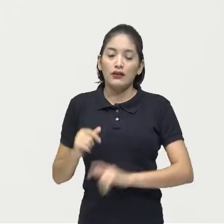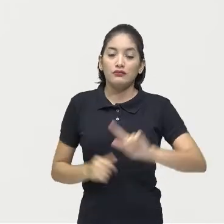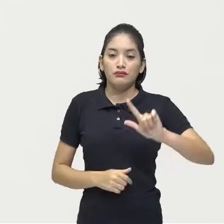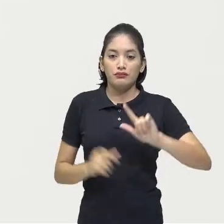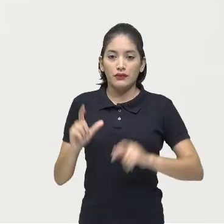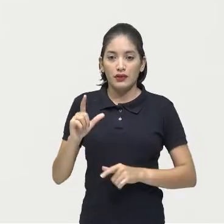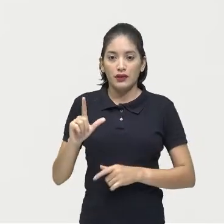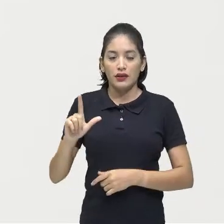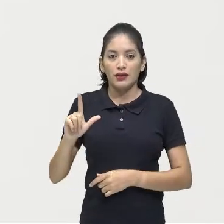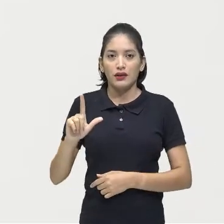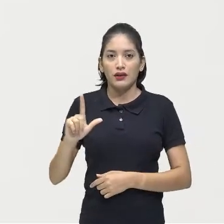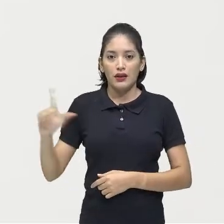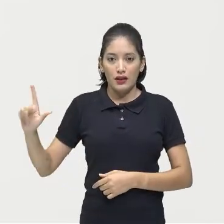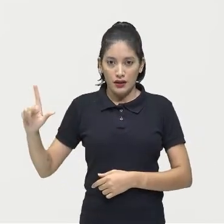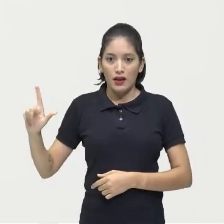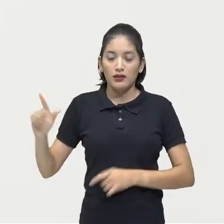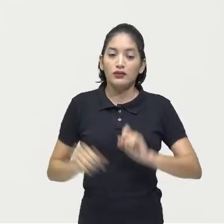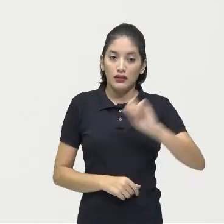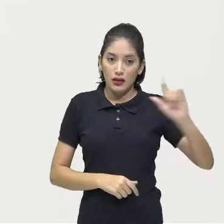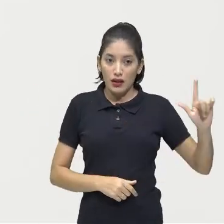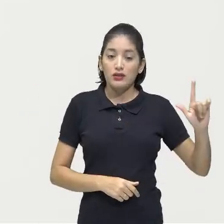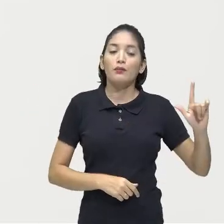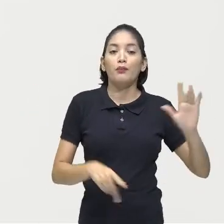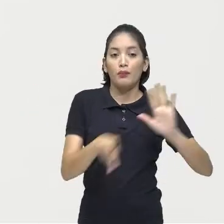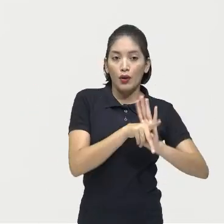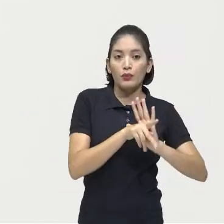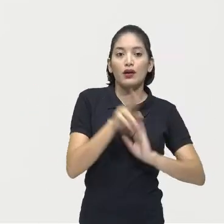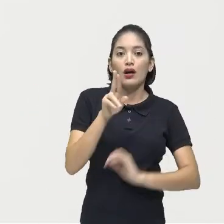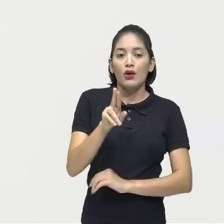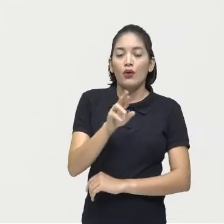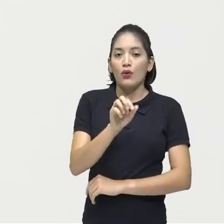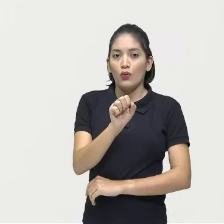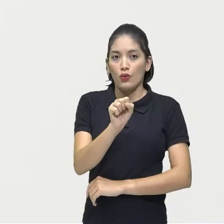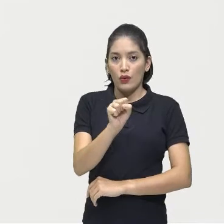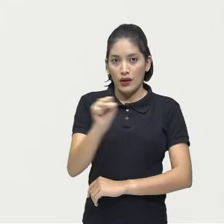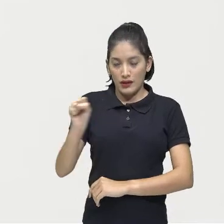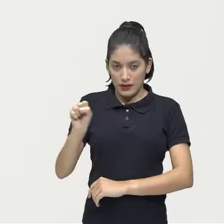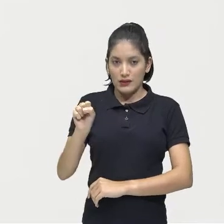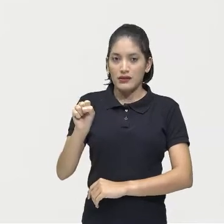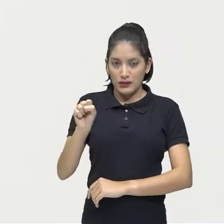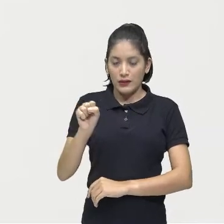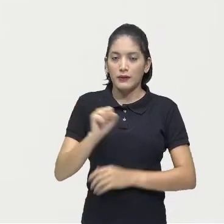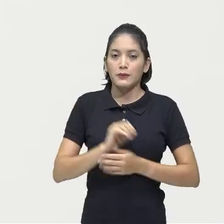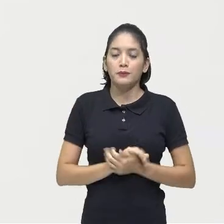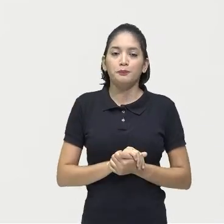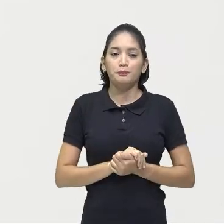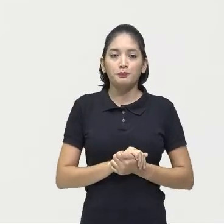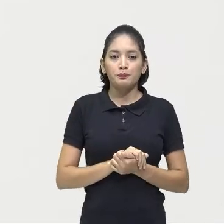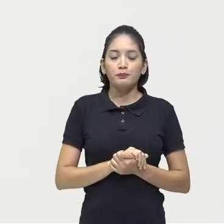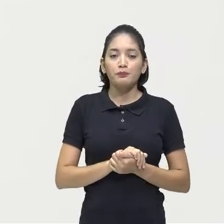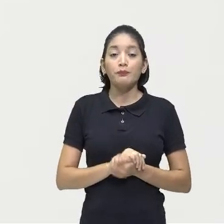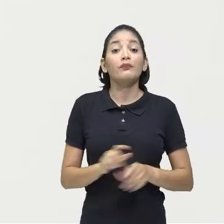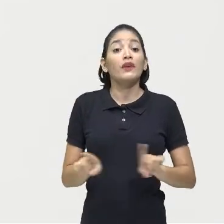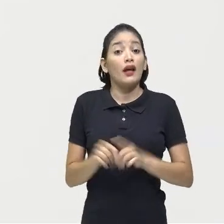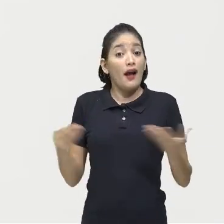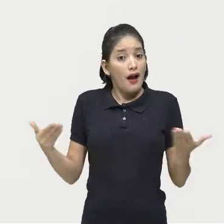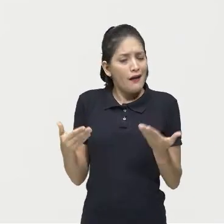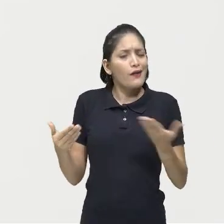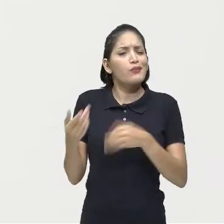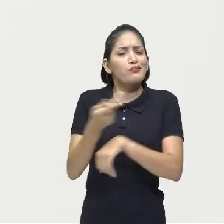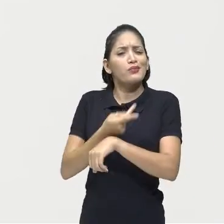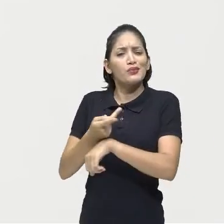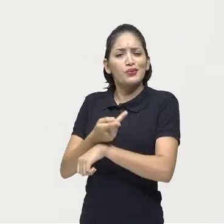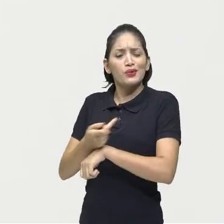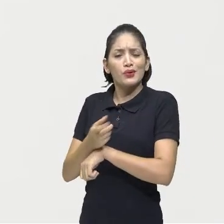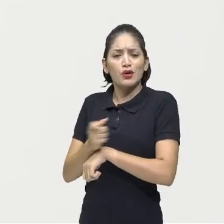europeu como periferia, né, da URSS, União das Repúblicas Soviéticas Socialistas, né, e atualmente vem